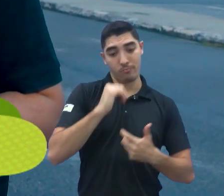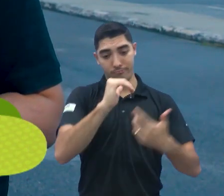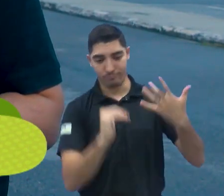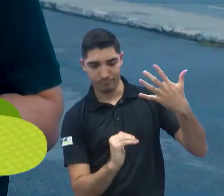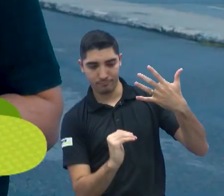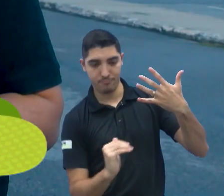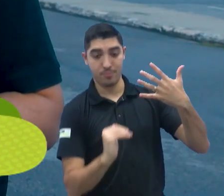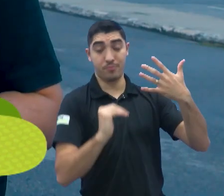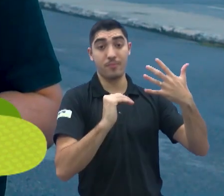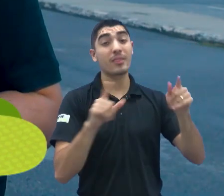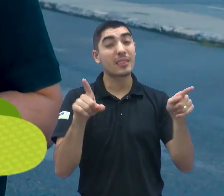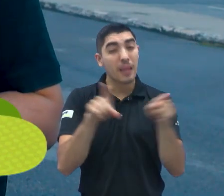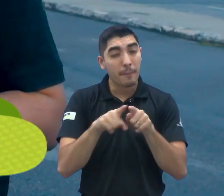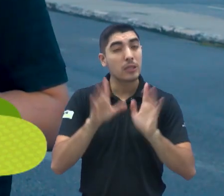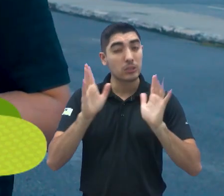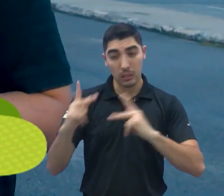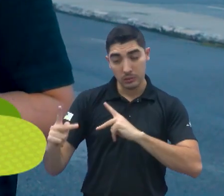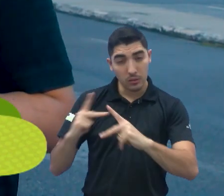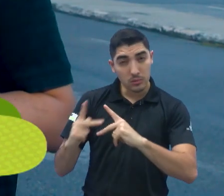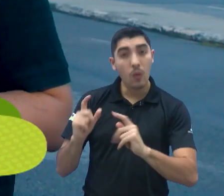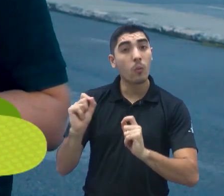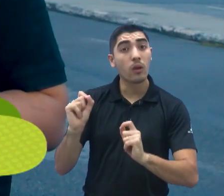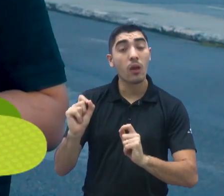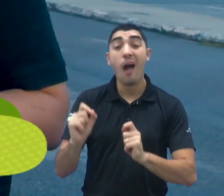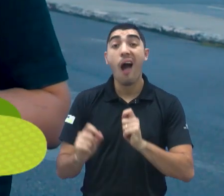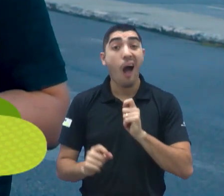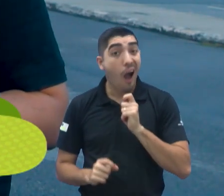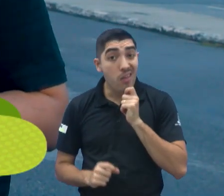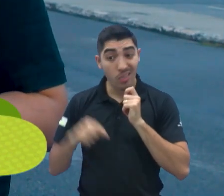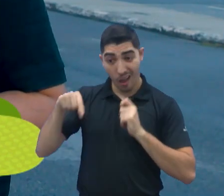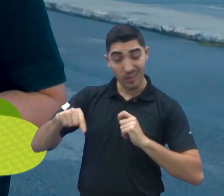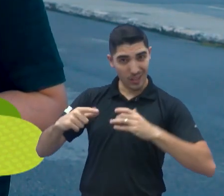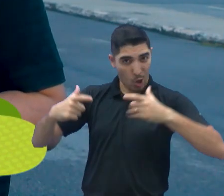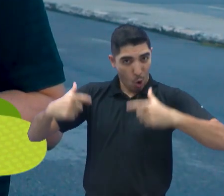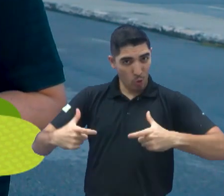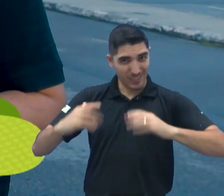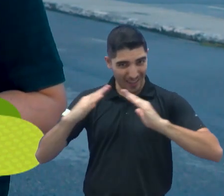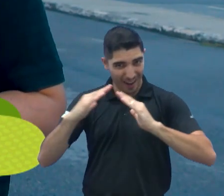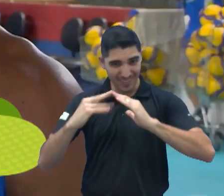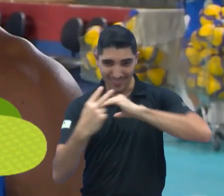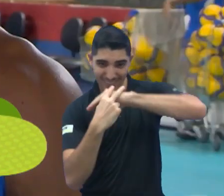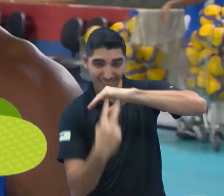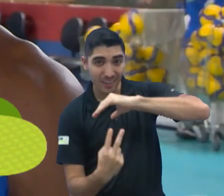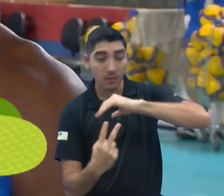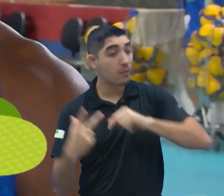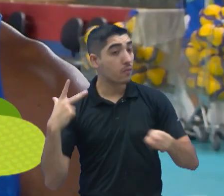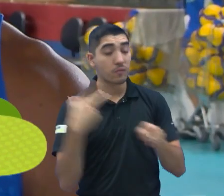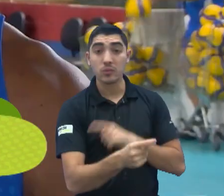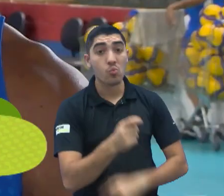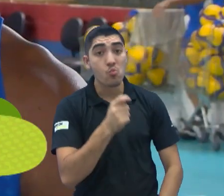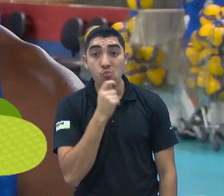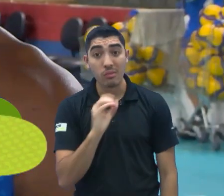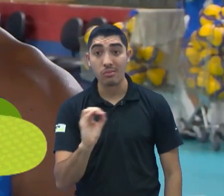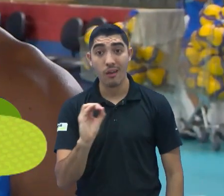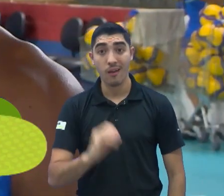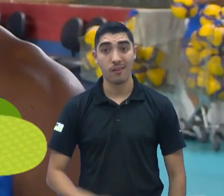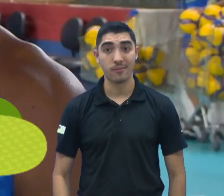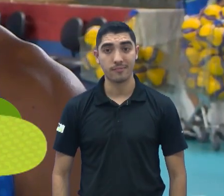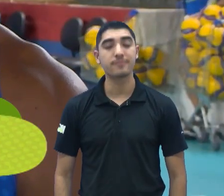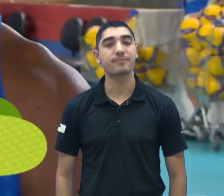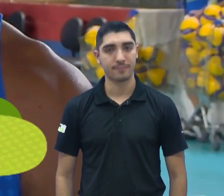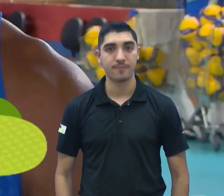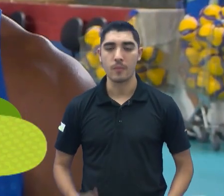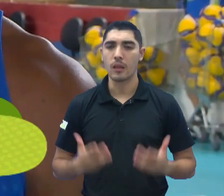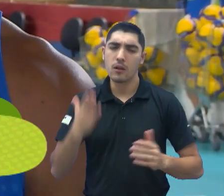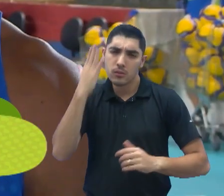tabu incômodo, o de não ter ganhado aqui ainda, dentro de casa na Superliga. A gente sabe que a torcida do São José sempre está